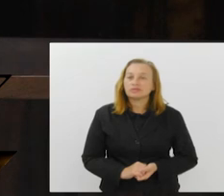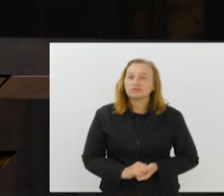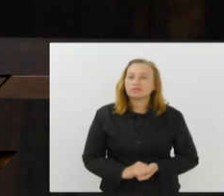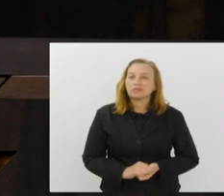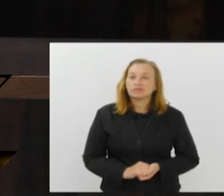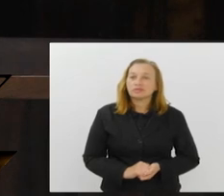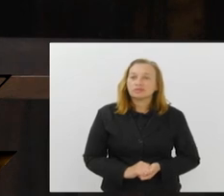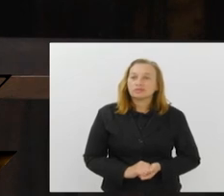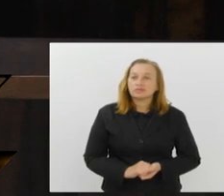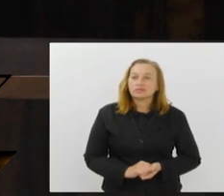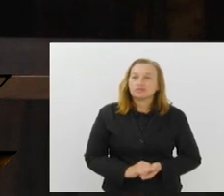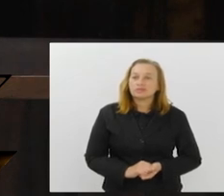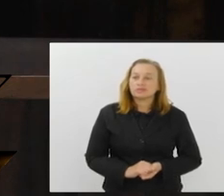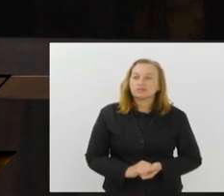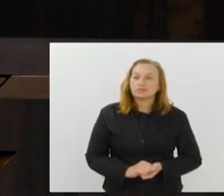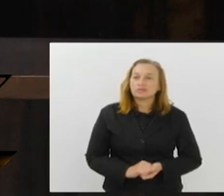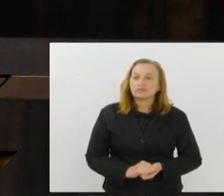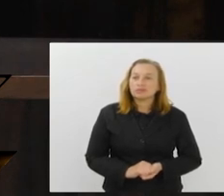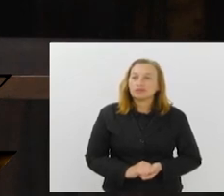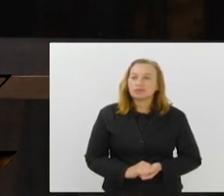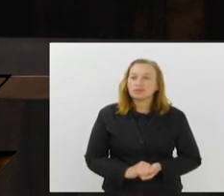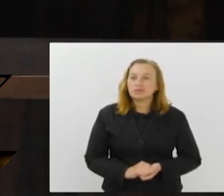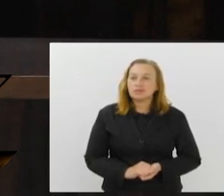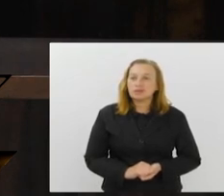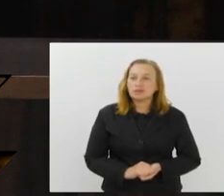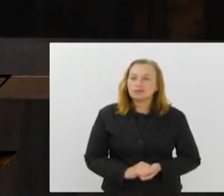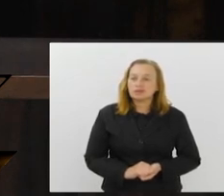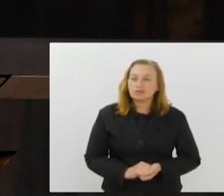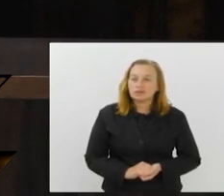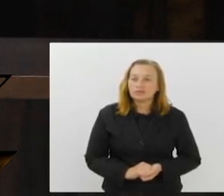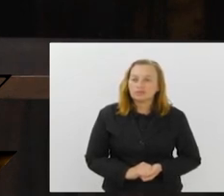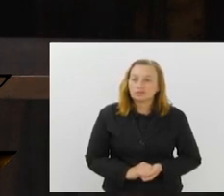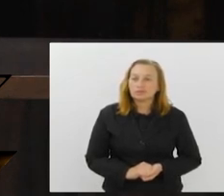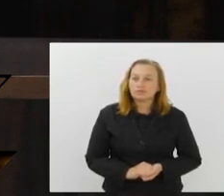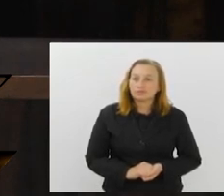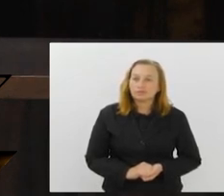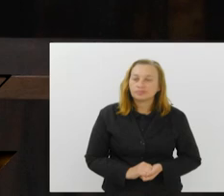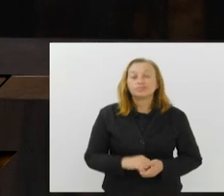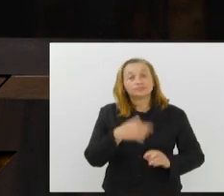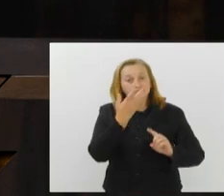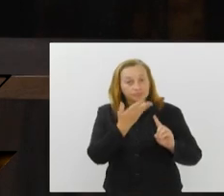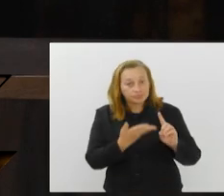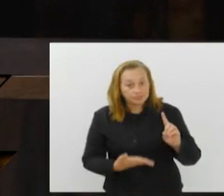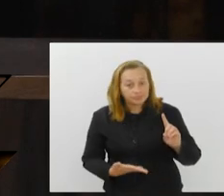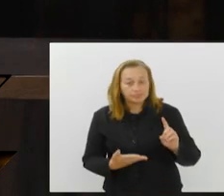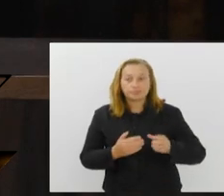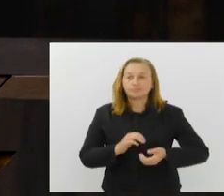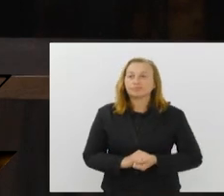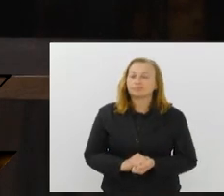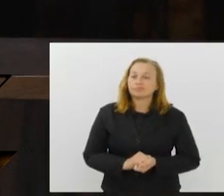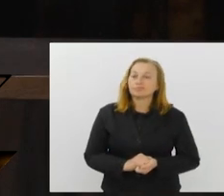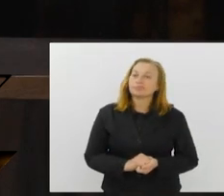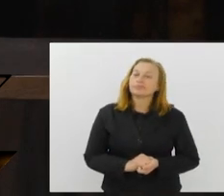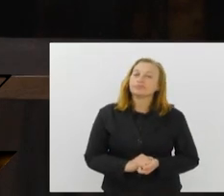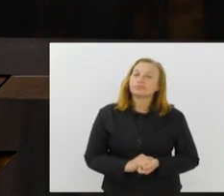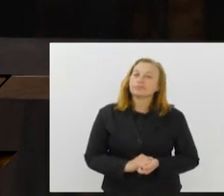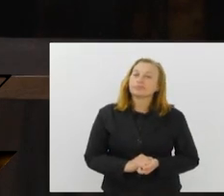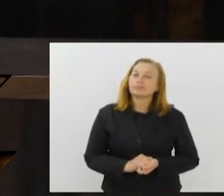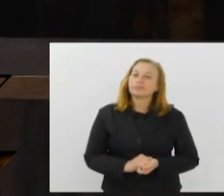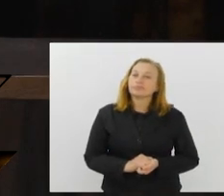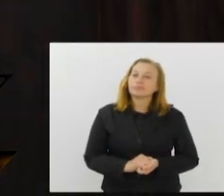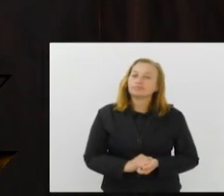sua vida né das coisas que ele escapou depois Talvez o próprio homenageado fale um pouco isso porque uma